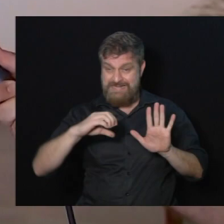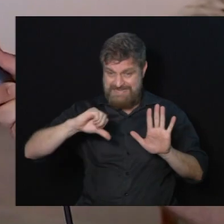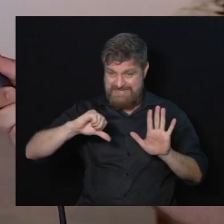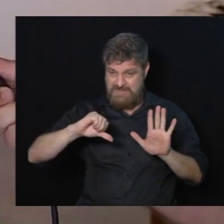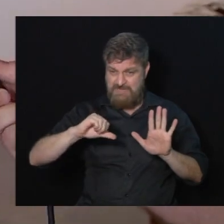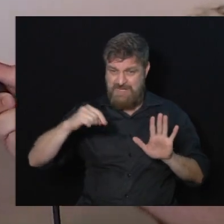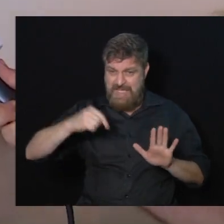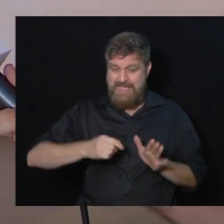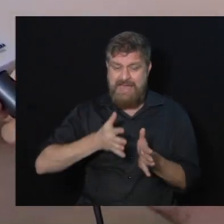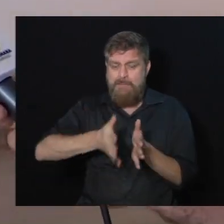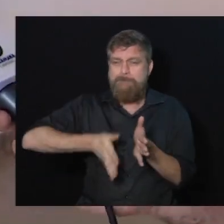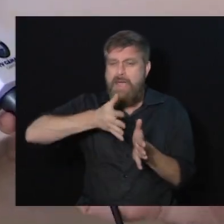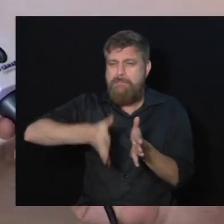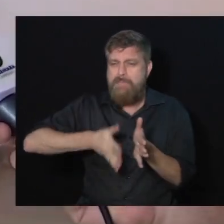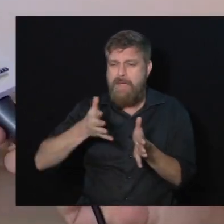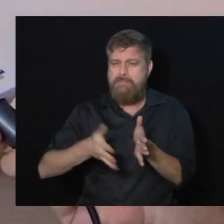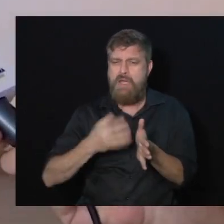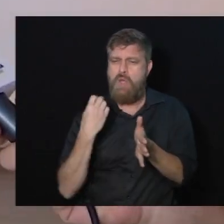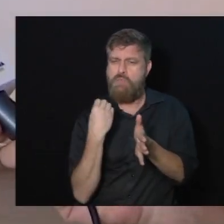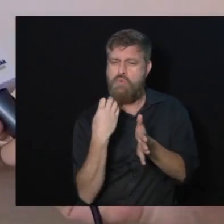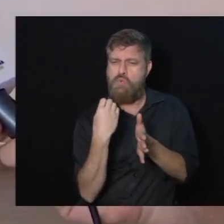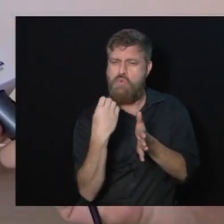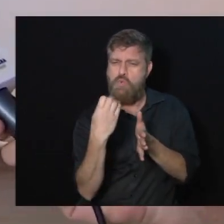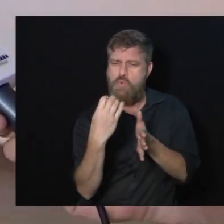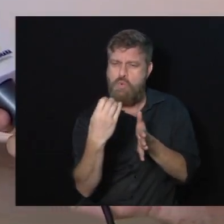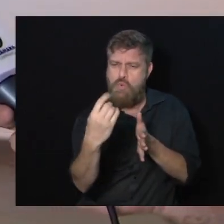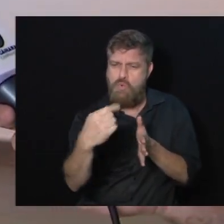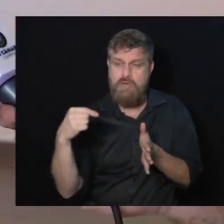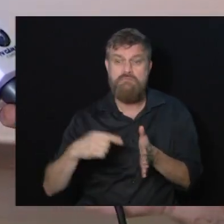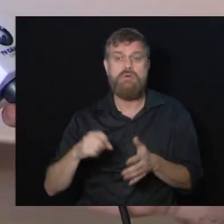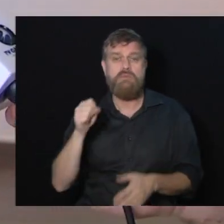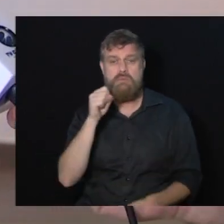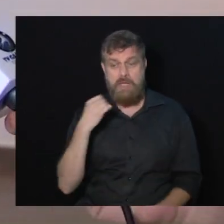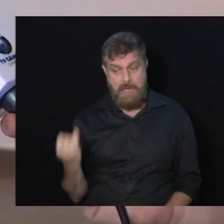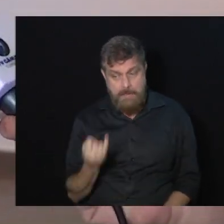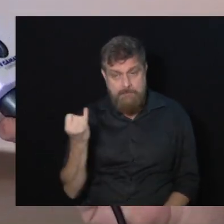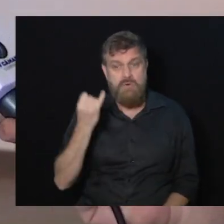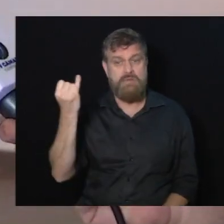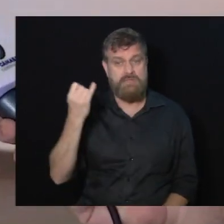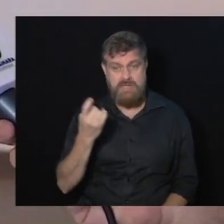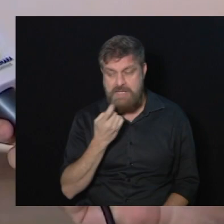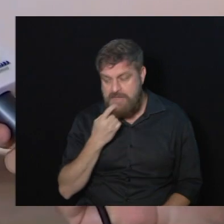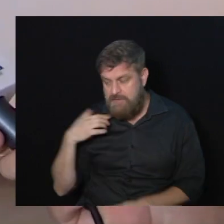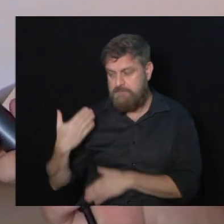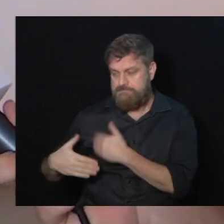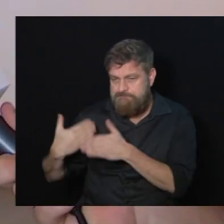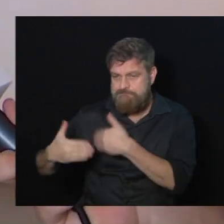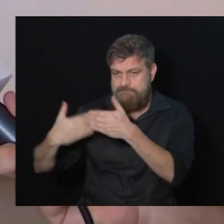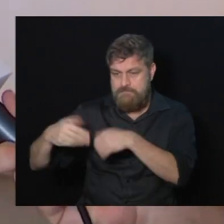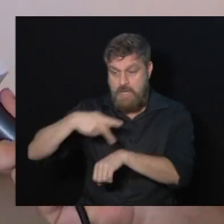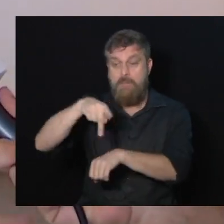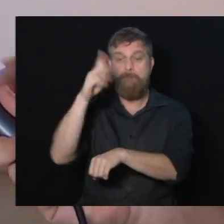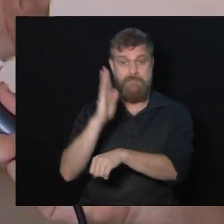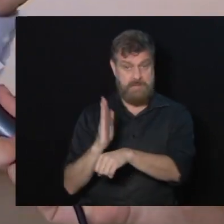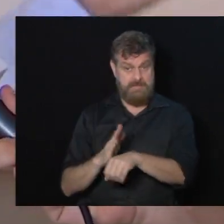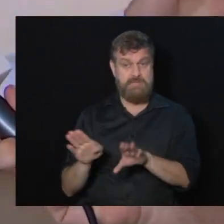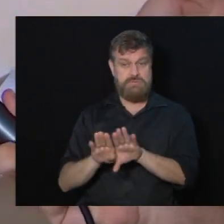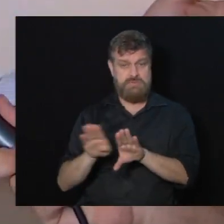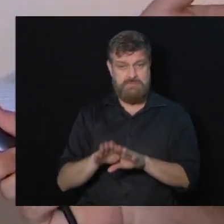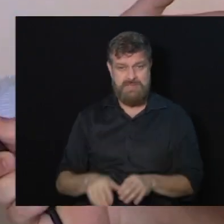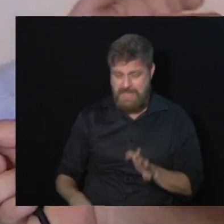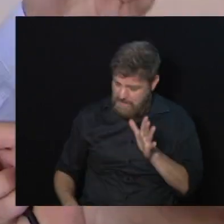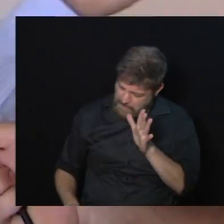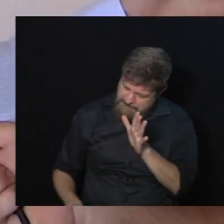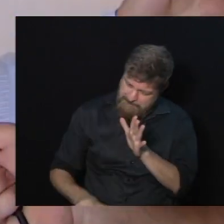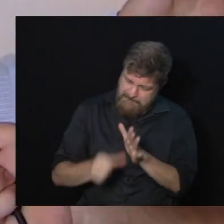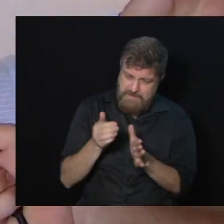uma antiga estação ferroviária, a antiga estação da Mogiana, tão importante para o desenvolvimento da cidade e do país, né? Então, a primeira